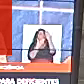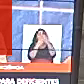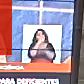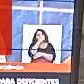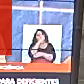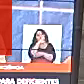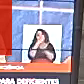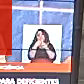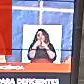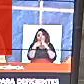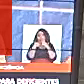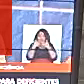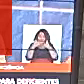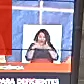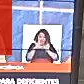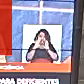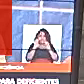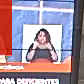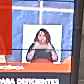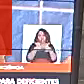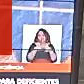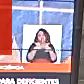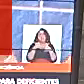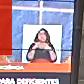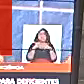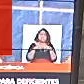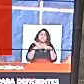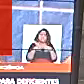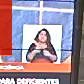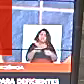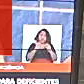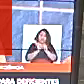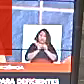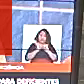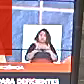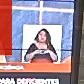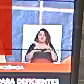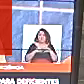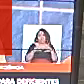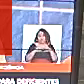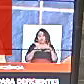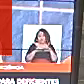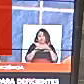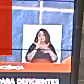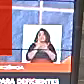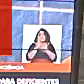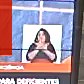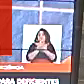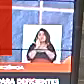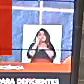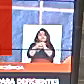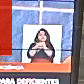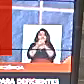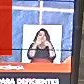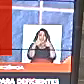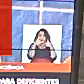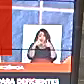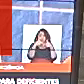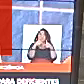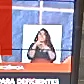inteira. A vida inteira. Sempre os menores salários eram da gente, quando chegava numa empresa. Não por não ter